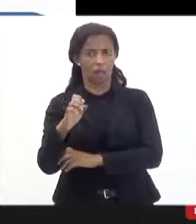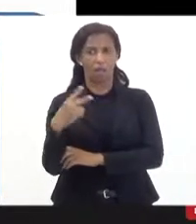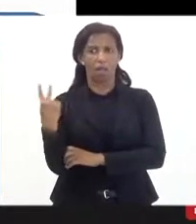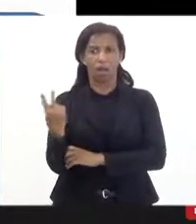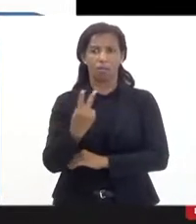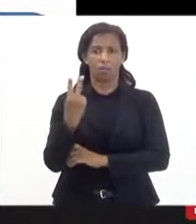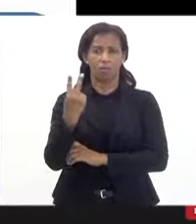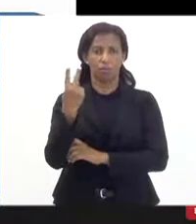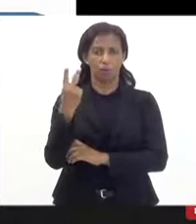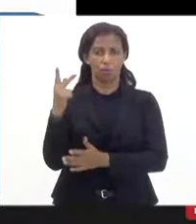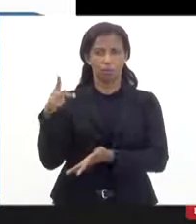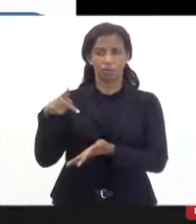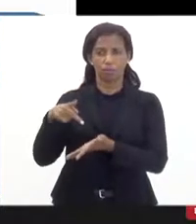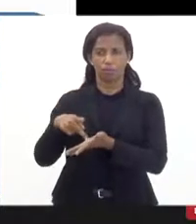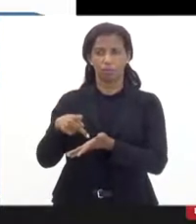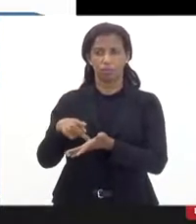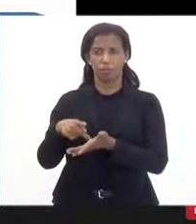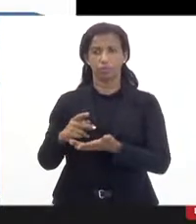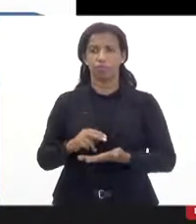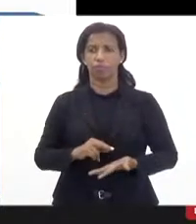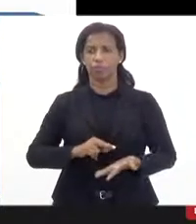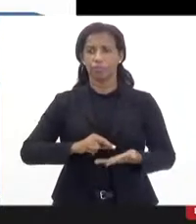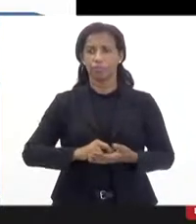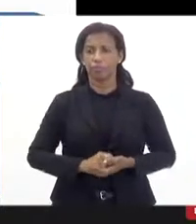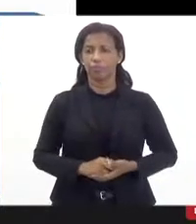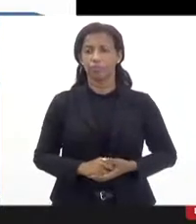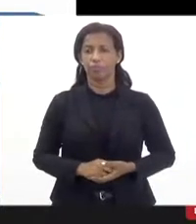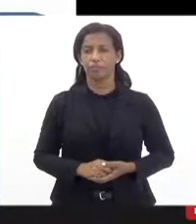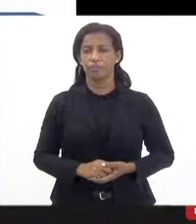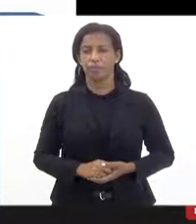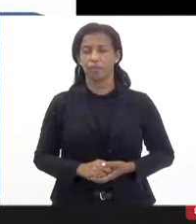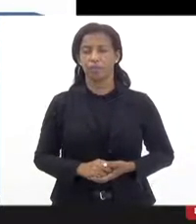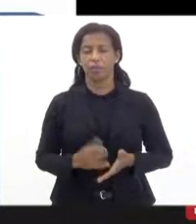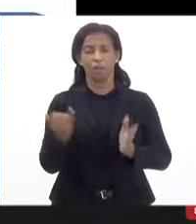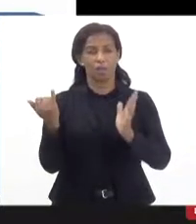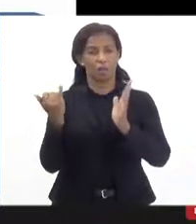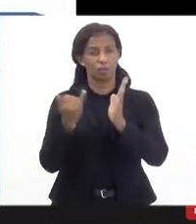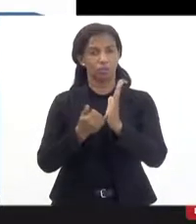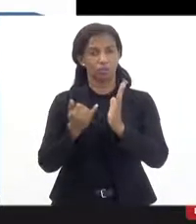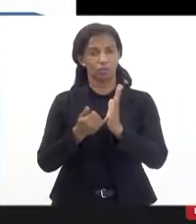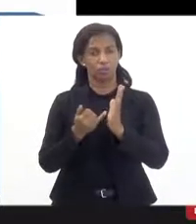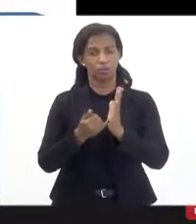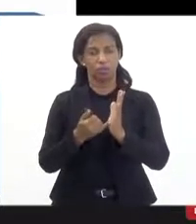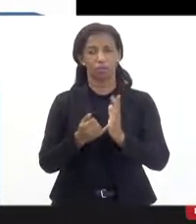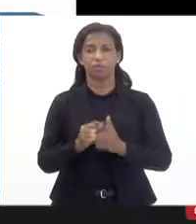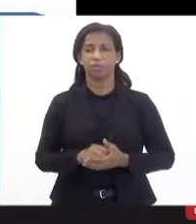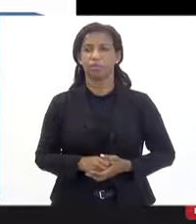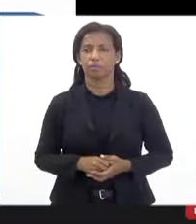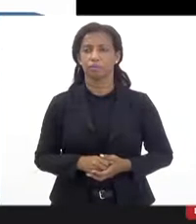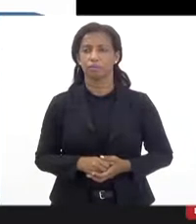valor, a essa distorção. Da auditoria,